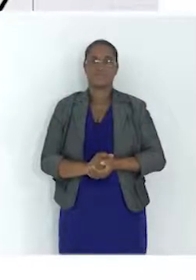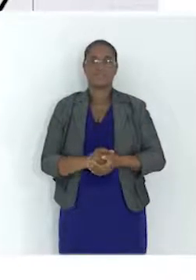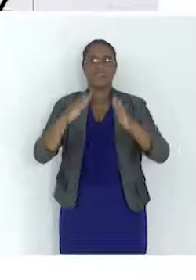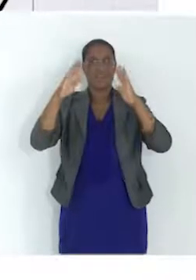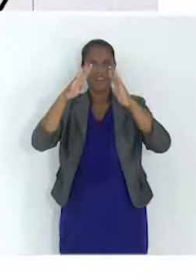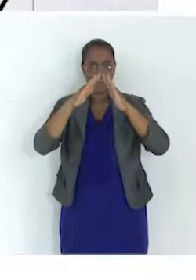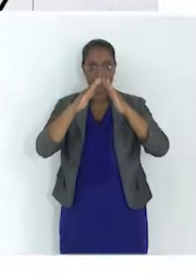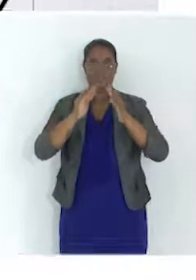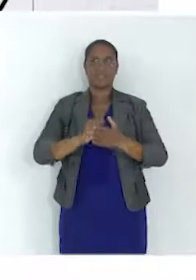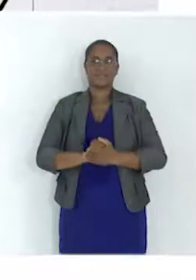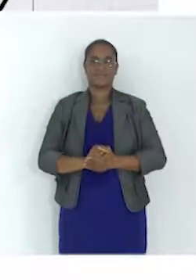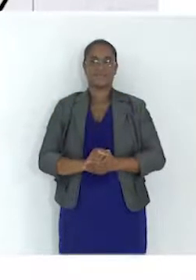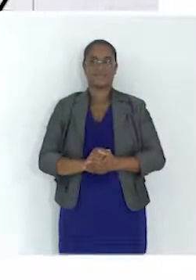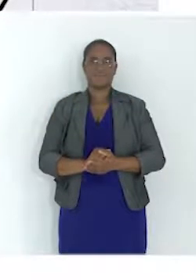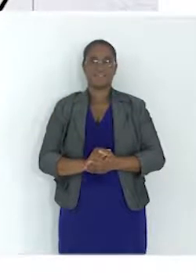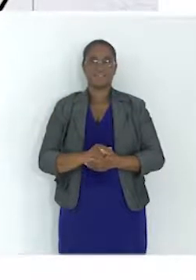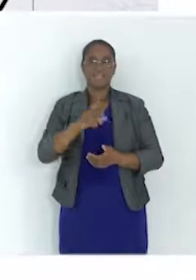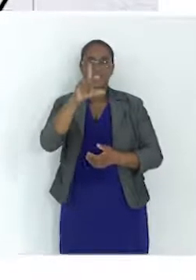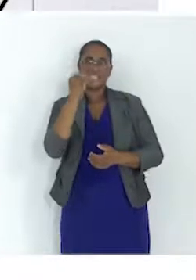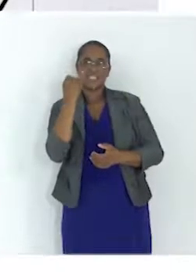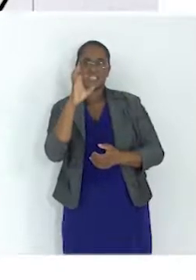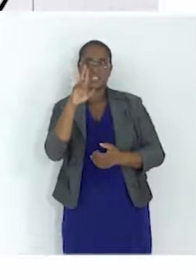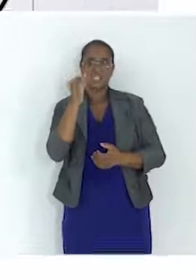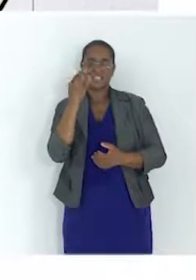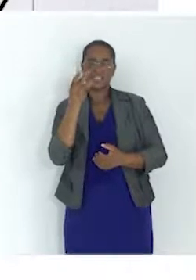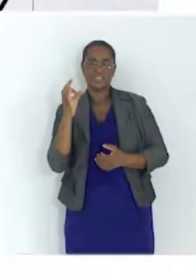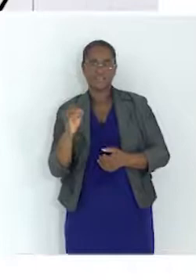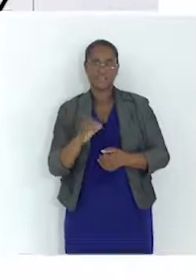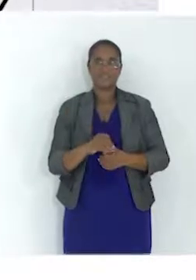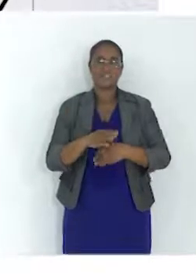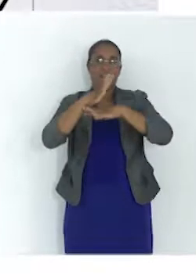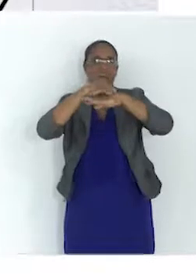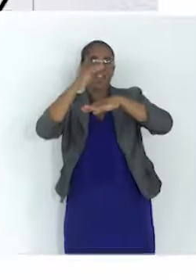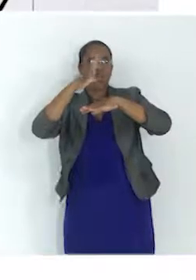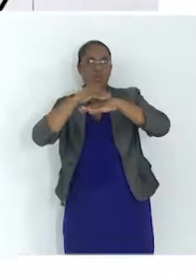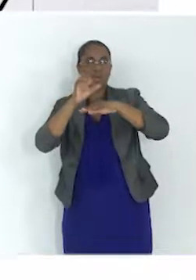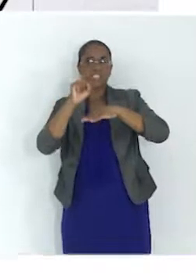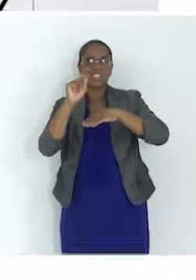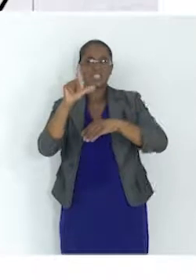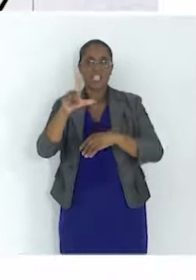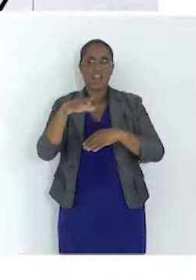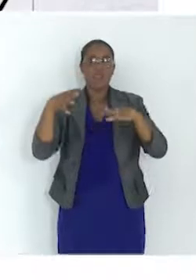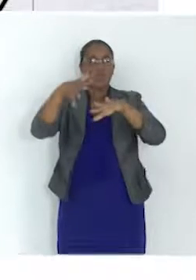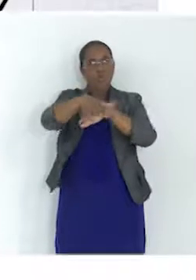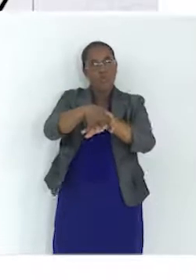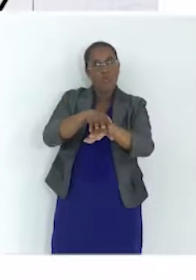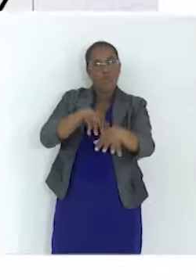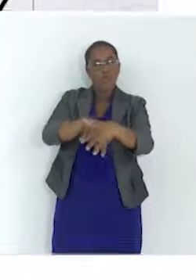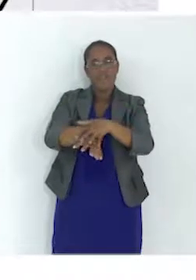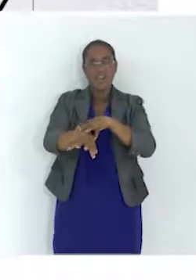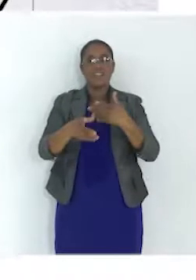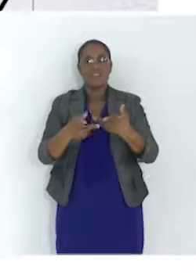lixívia, álcool gel, luvas, nariz e desinfetante.